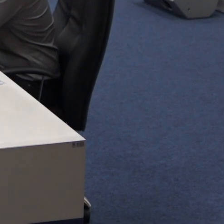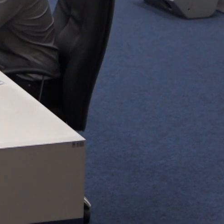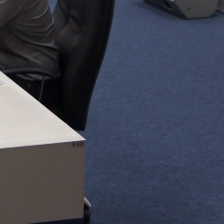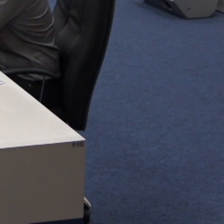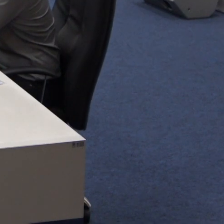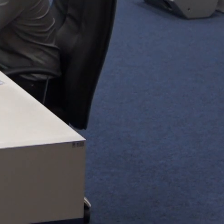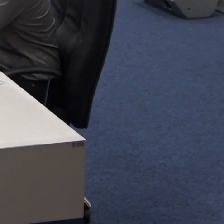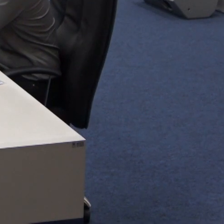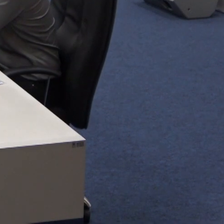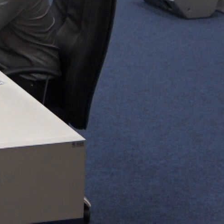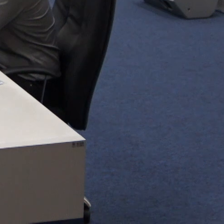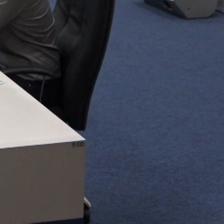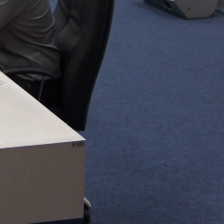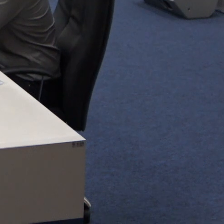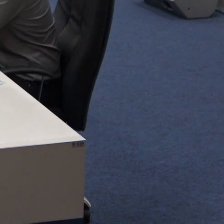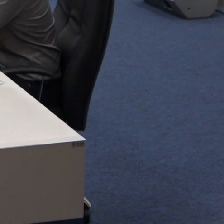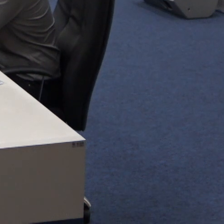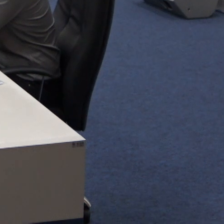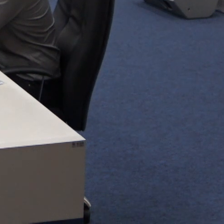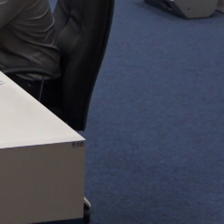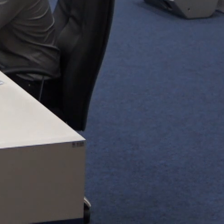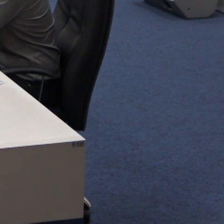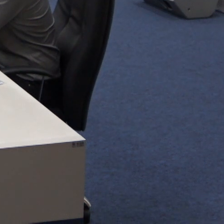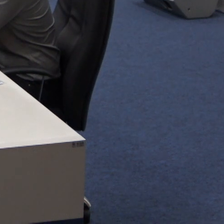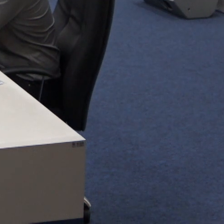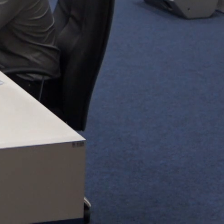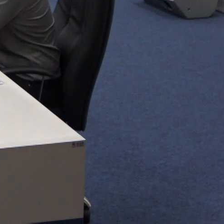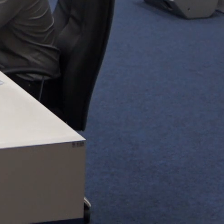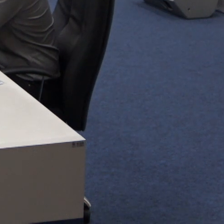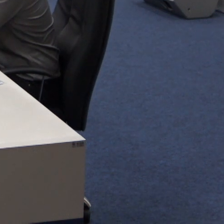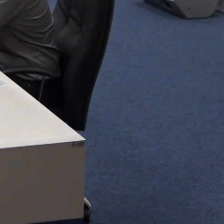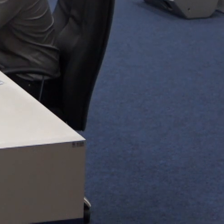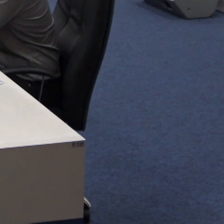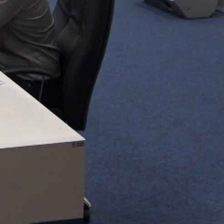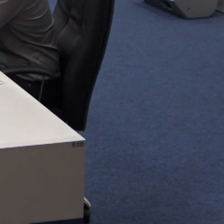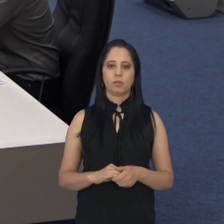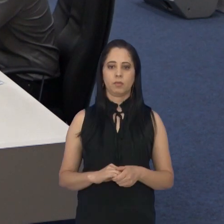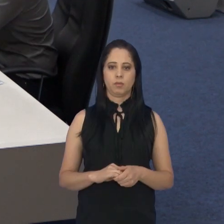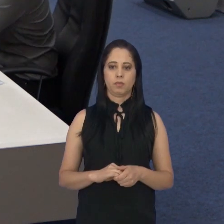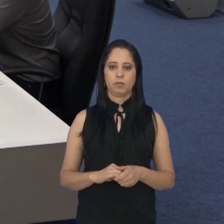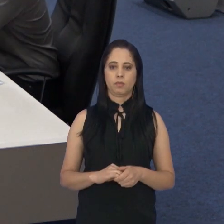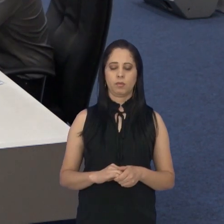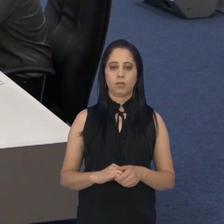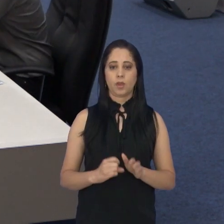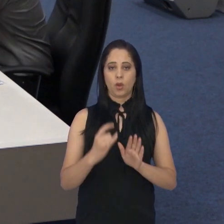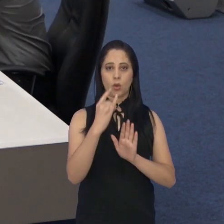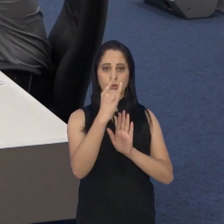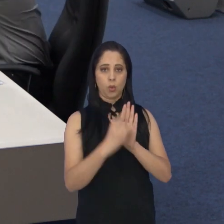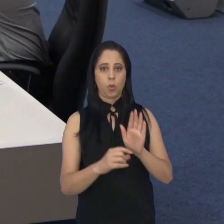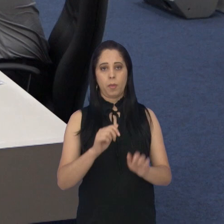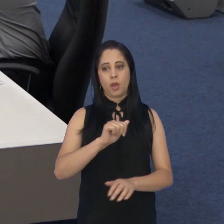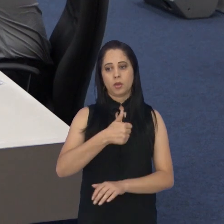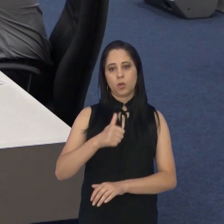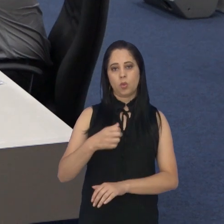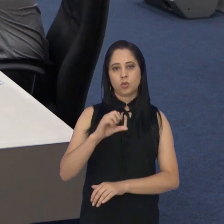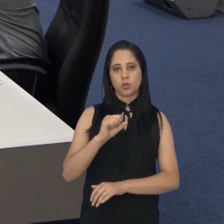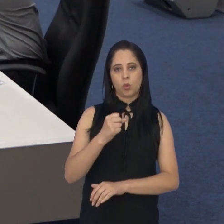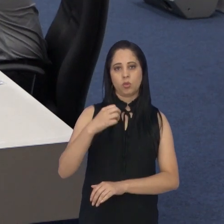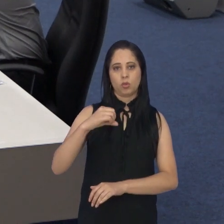Processo 11894